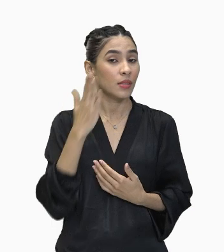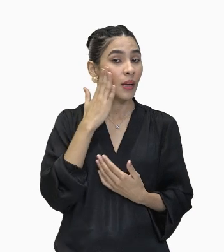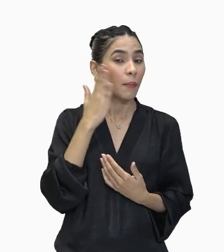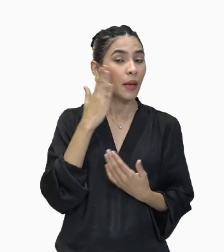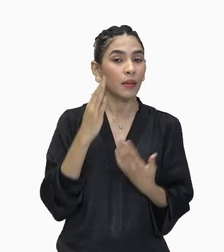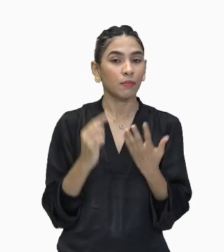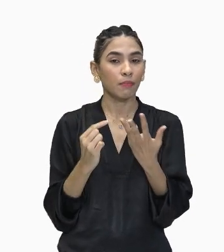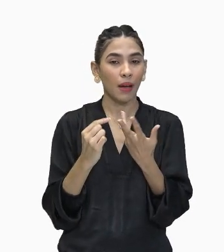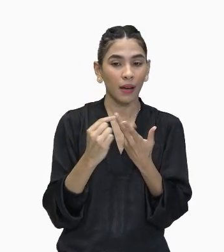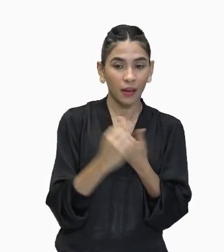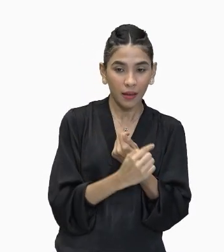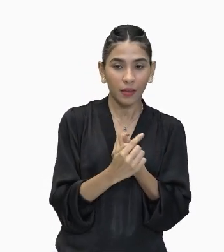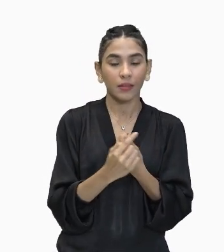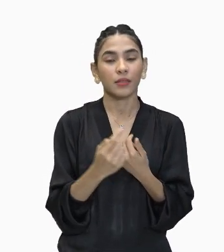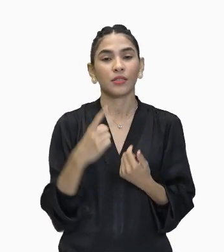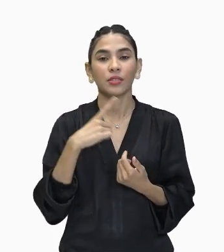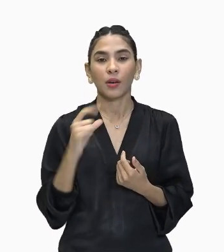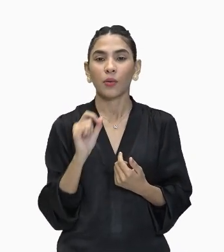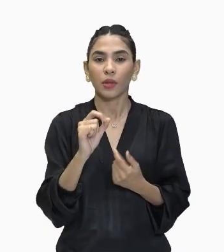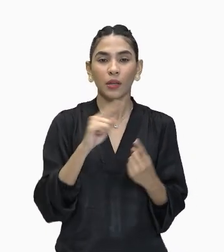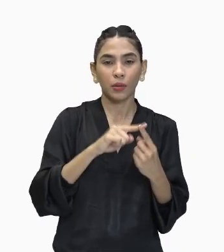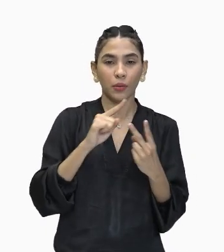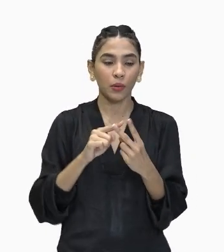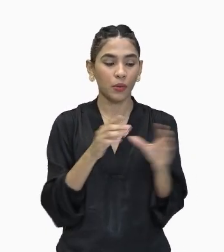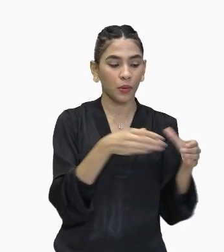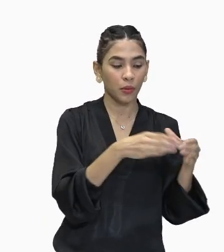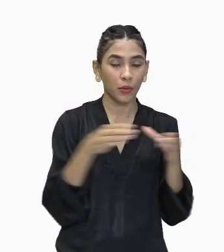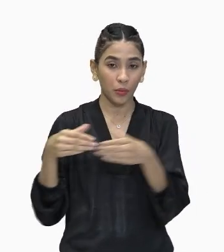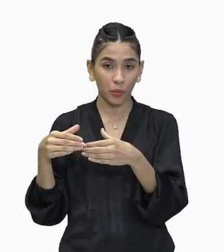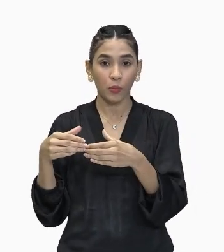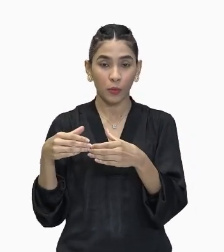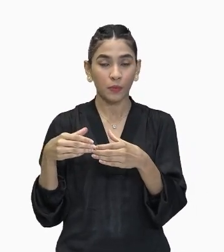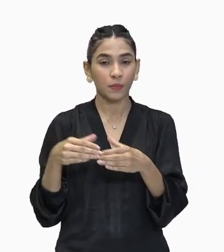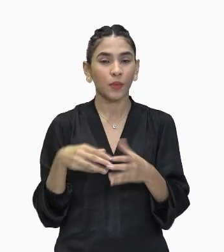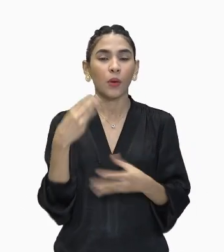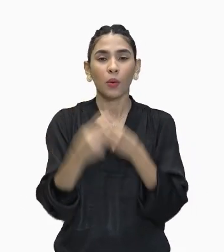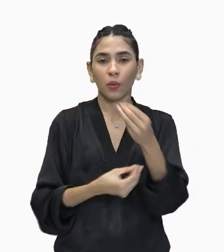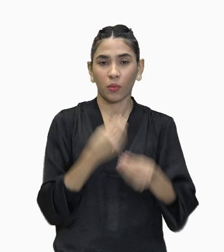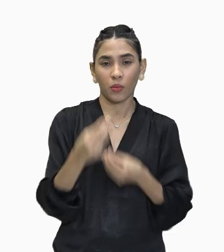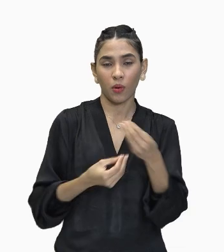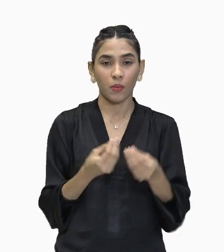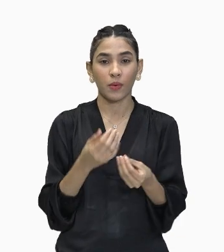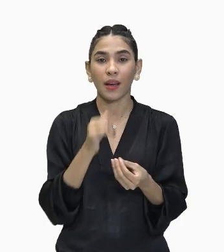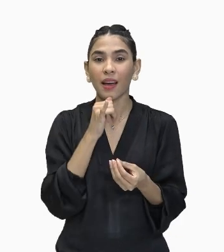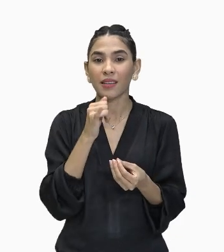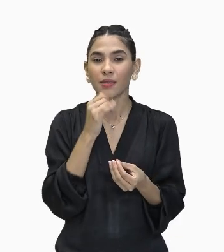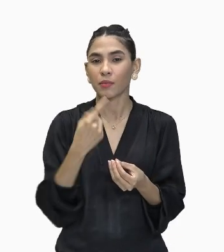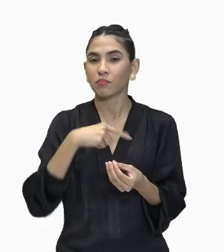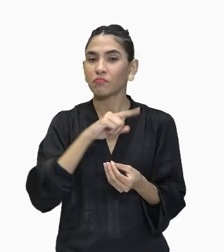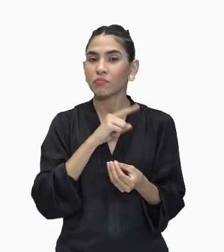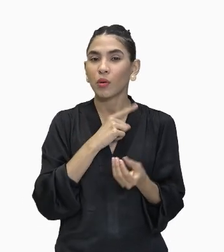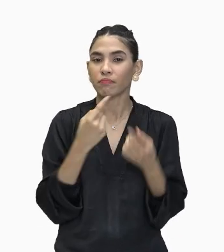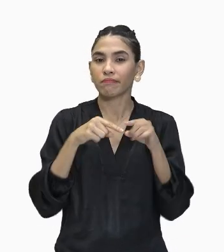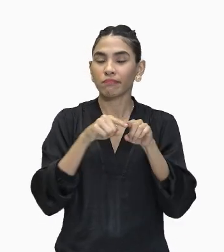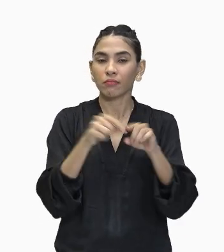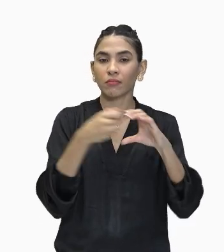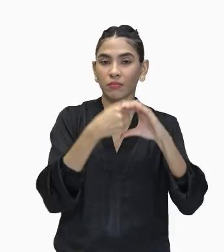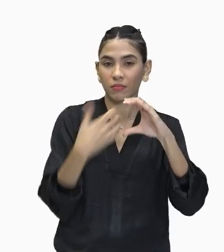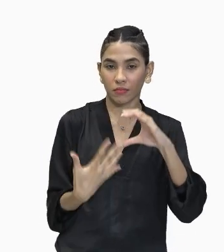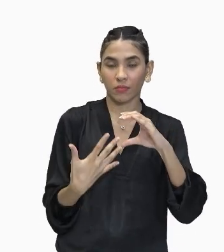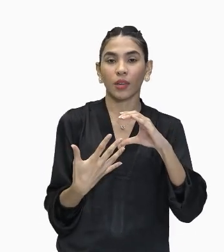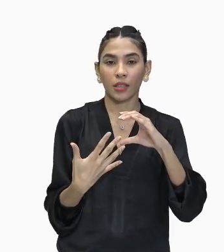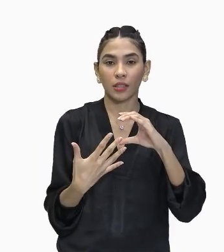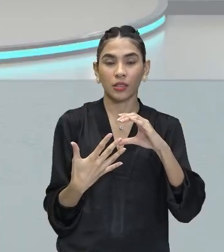essas questões, de que tínhamos aí dois grupos e tudo mais, como é que então que a gente pode traçar como